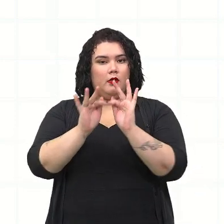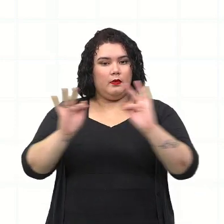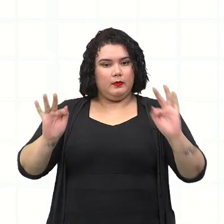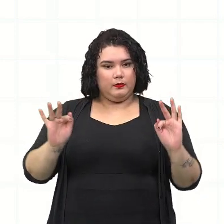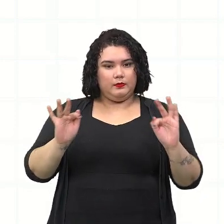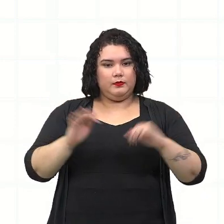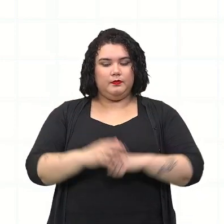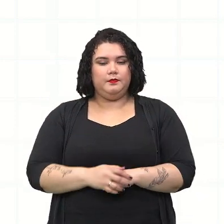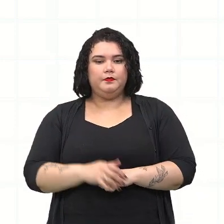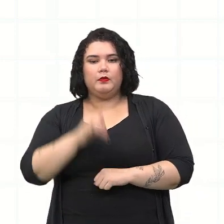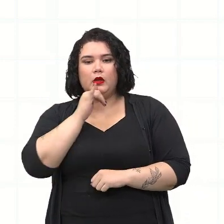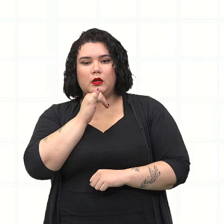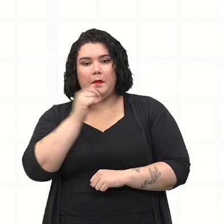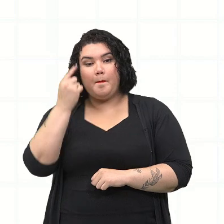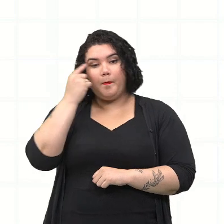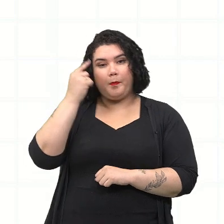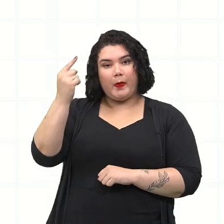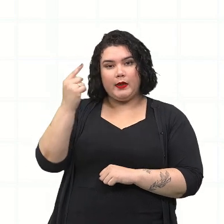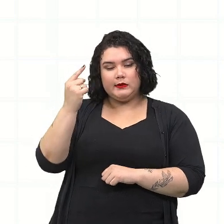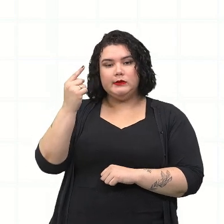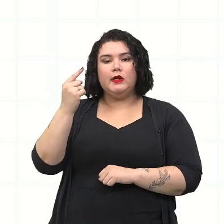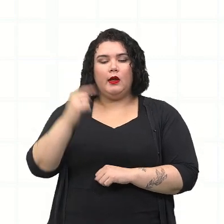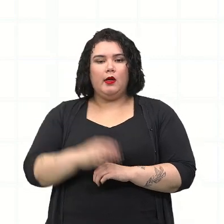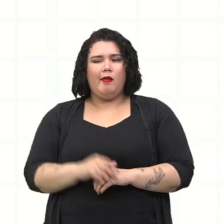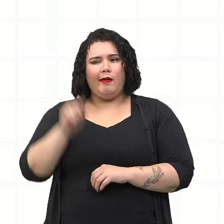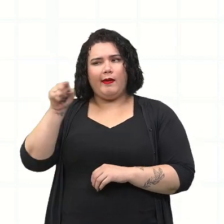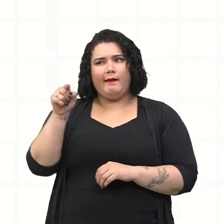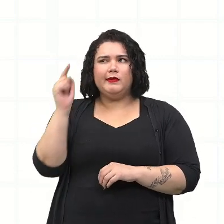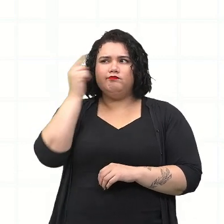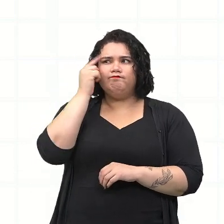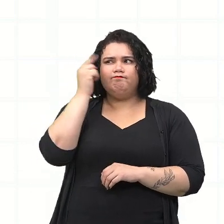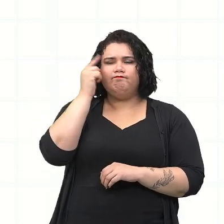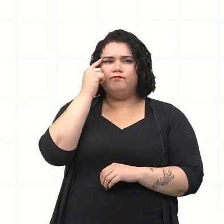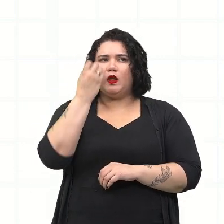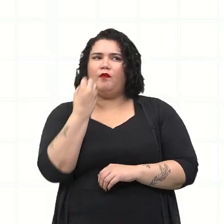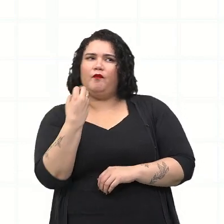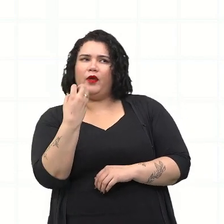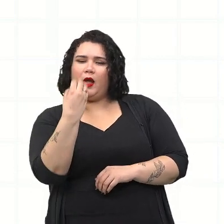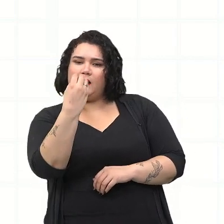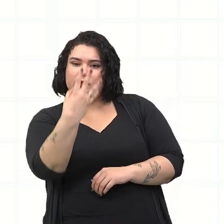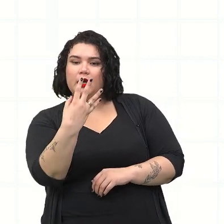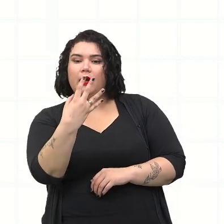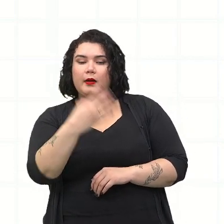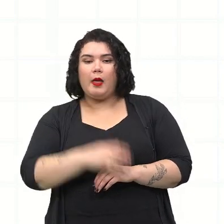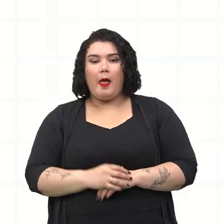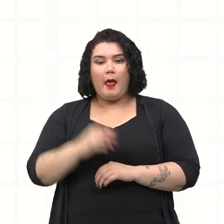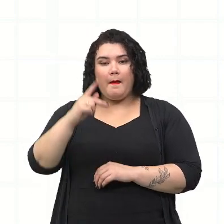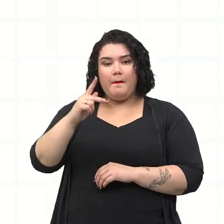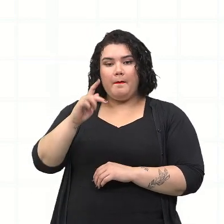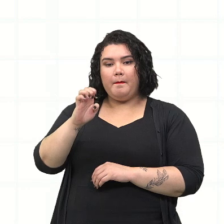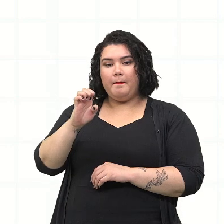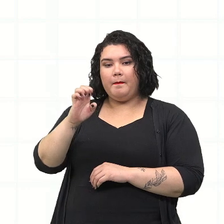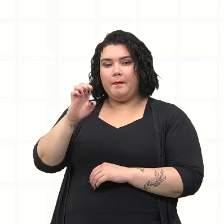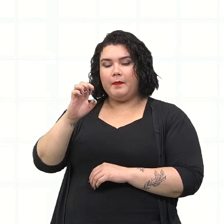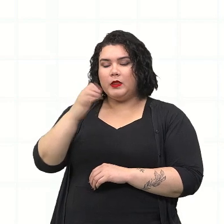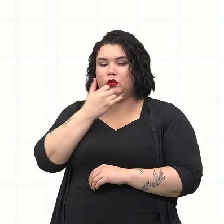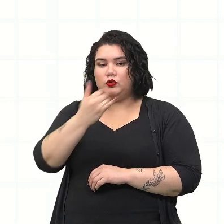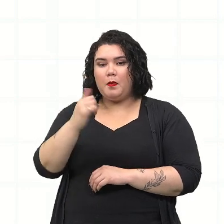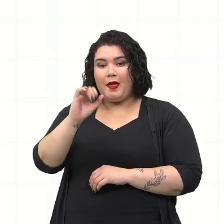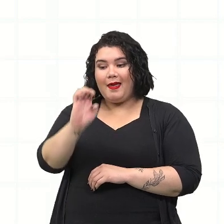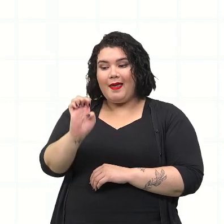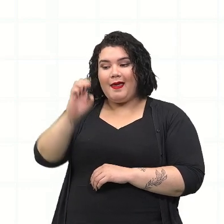pensar em, ele está pensando em viajar. Olha só como eu preciso dessa preposição para fazer com que esse